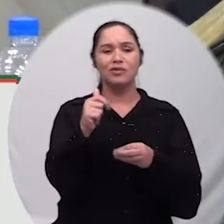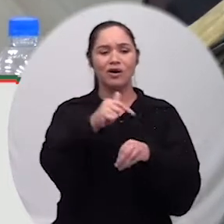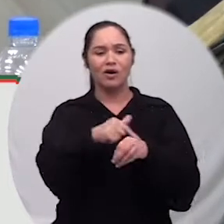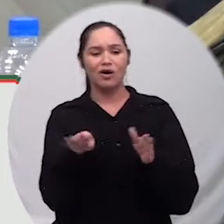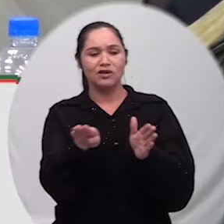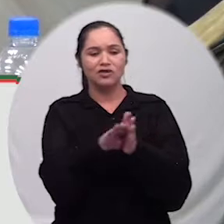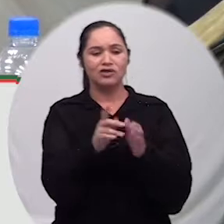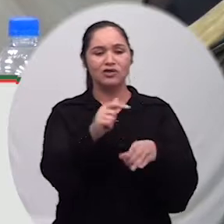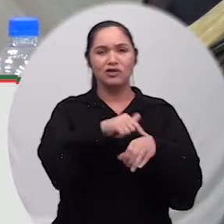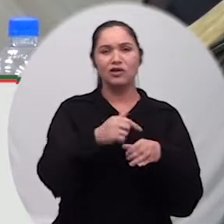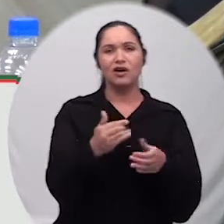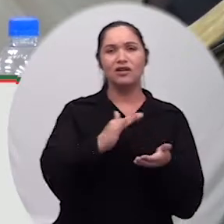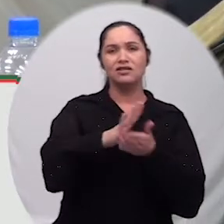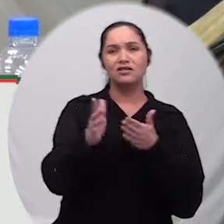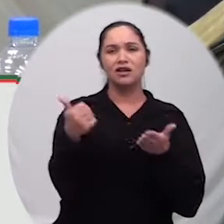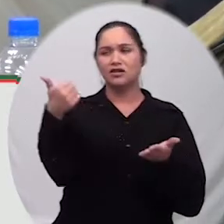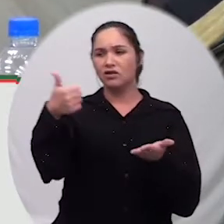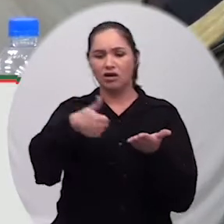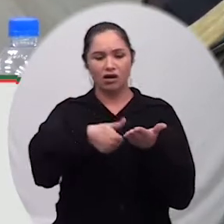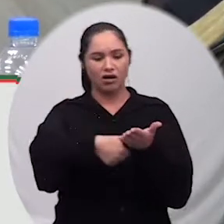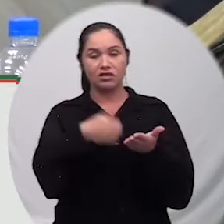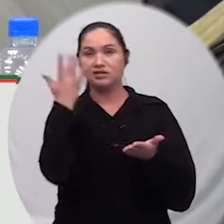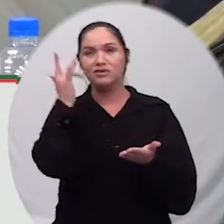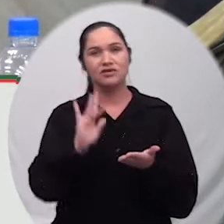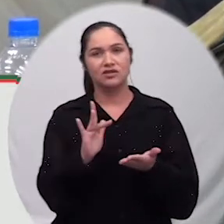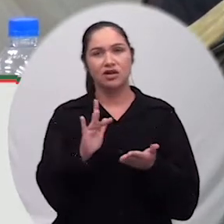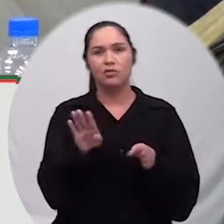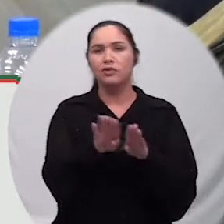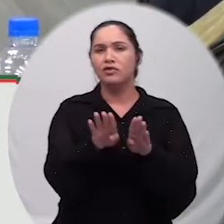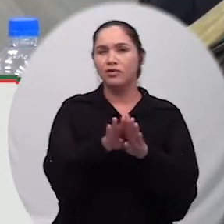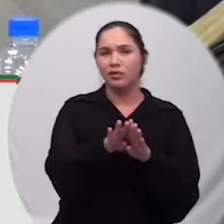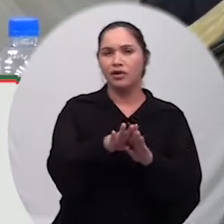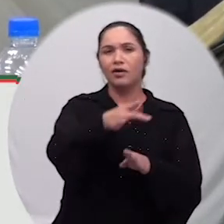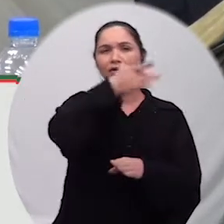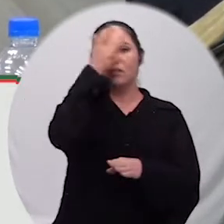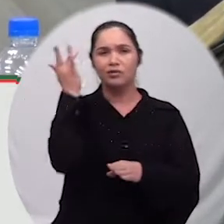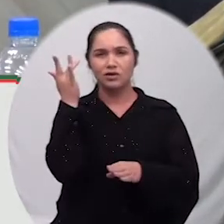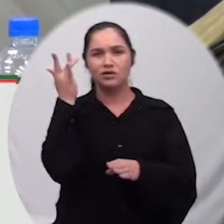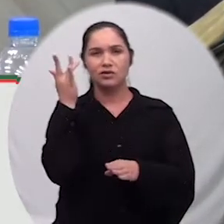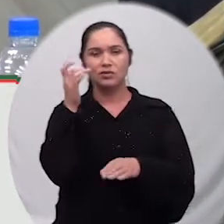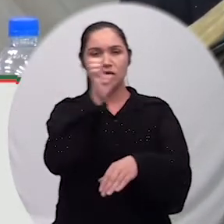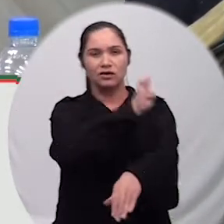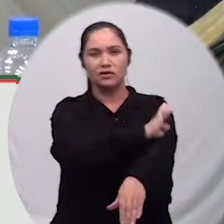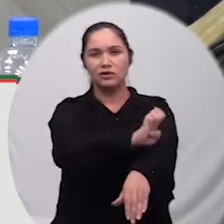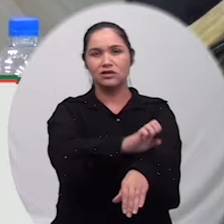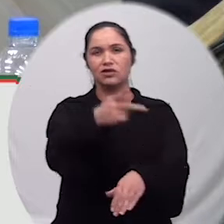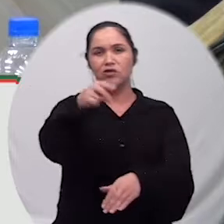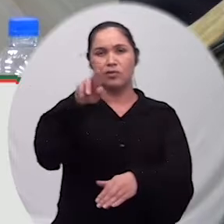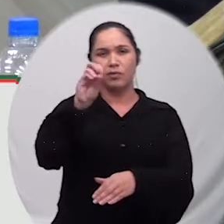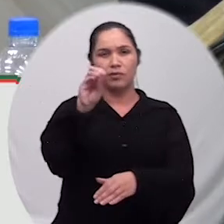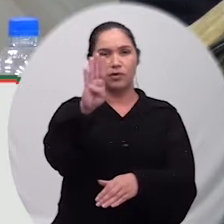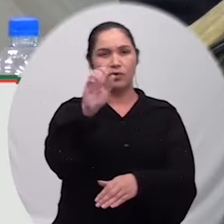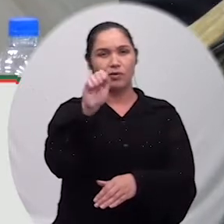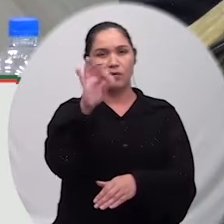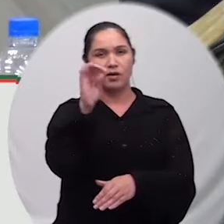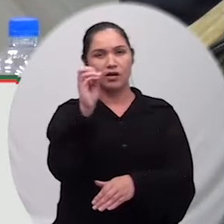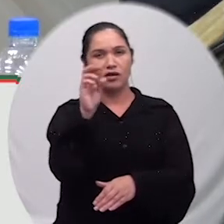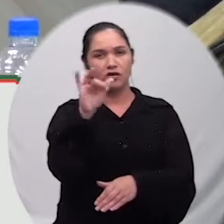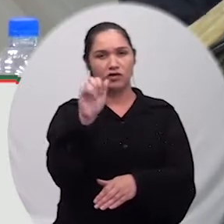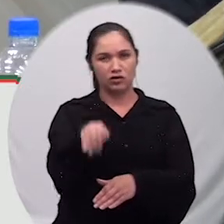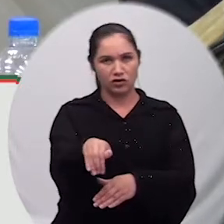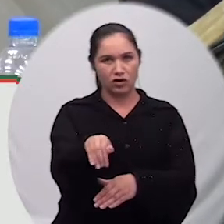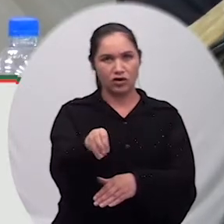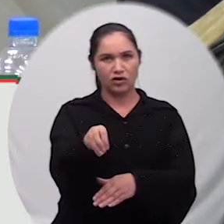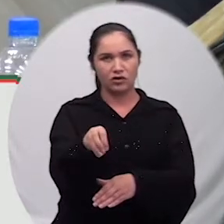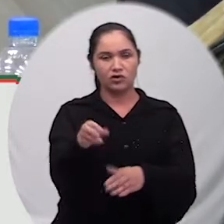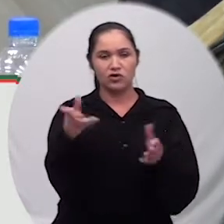Existem servidores em estágio probatório liberado do registro de ponto? Caso positivo, como